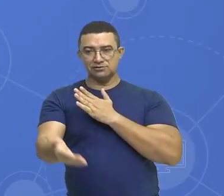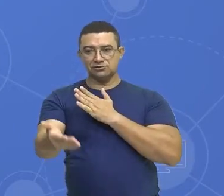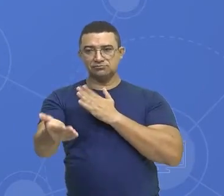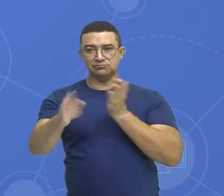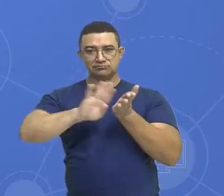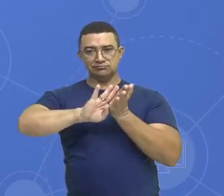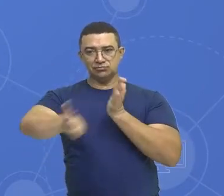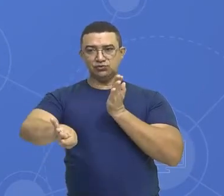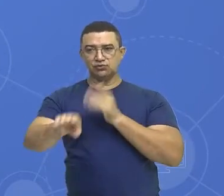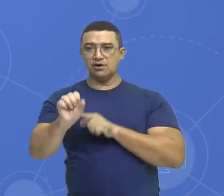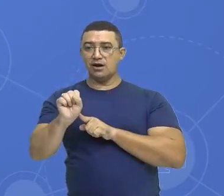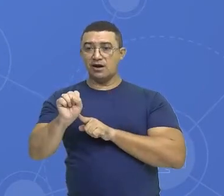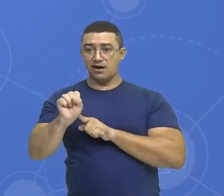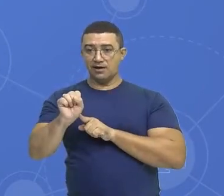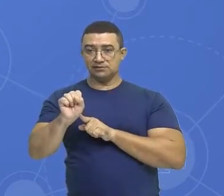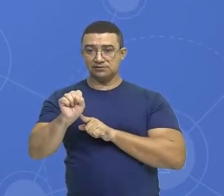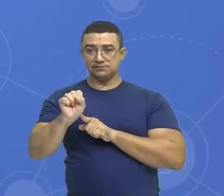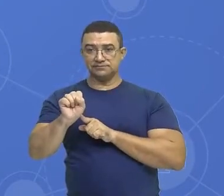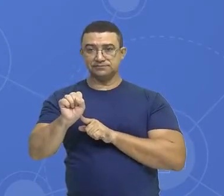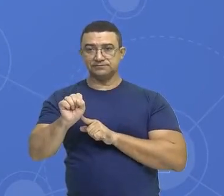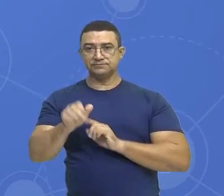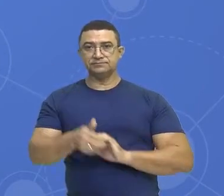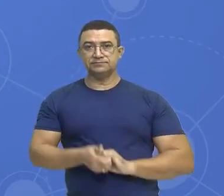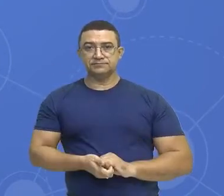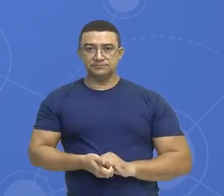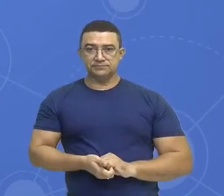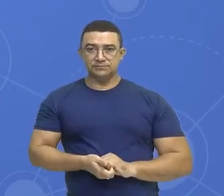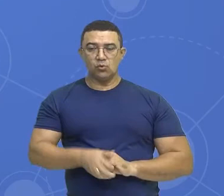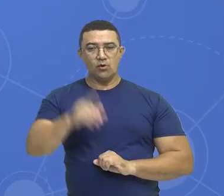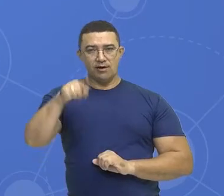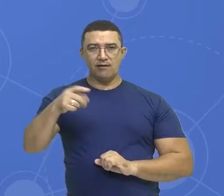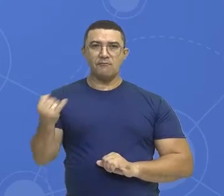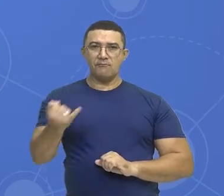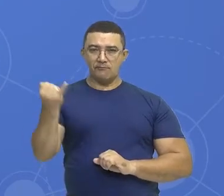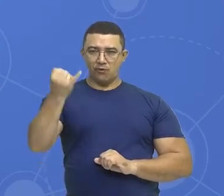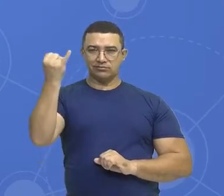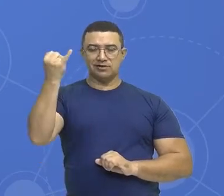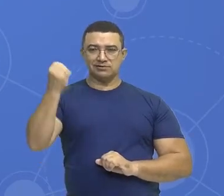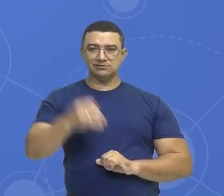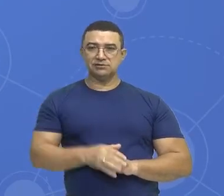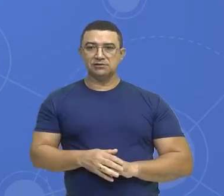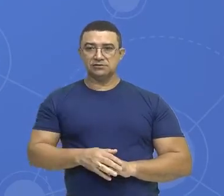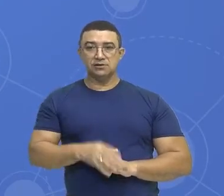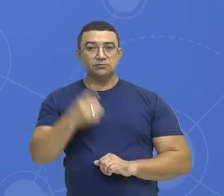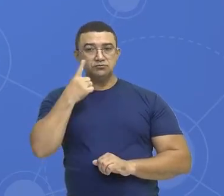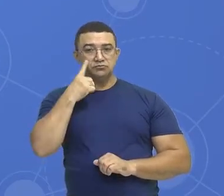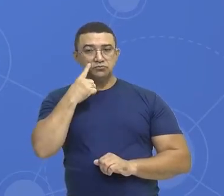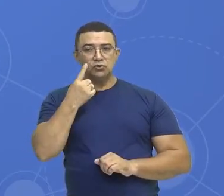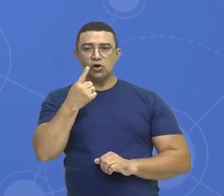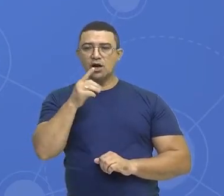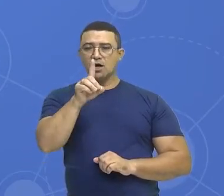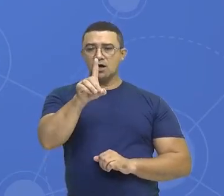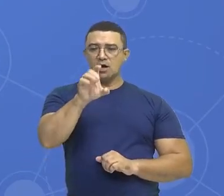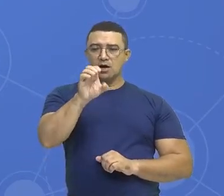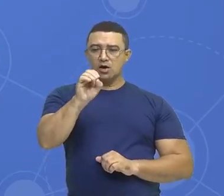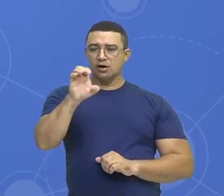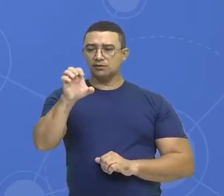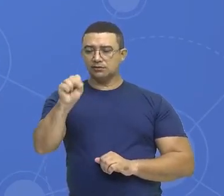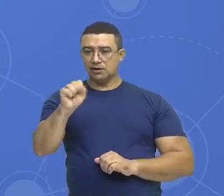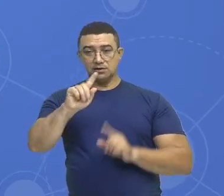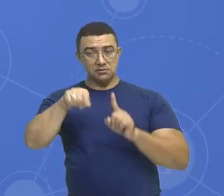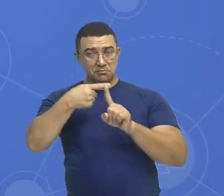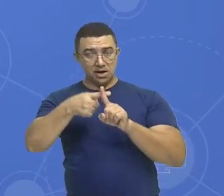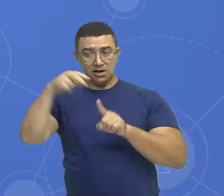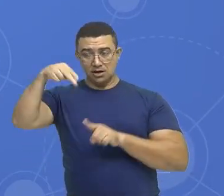no infinitivo sem a presença do S, tá? Isso é muito importante. Então, a presença do does mais not, e depois o